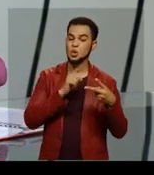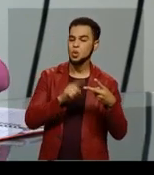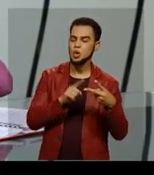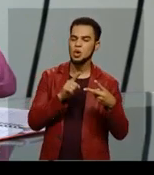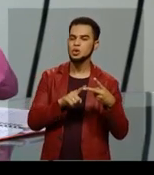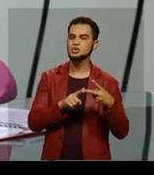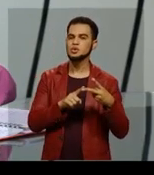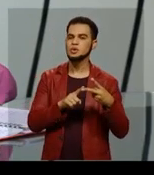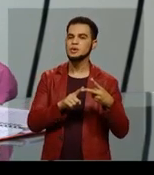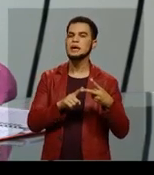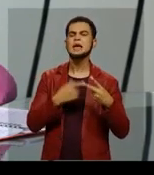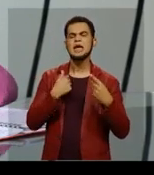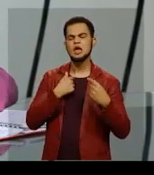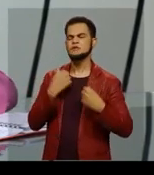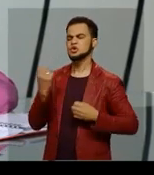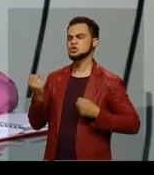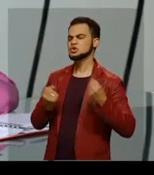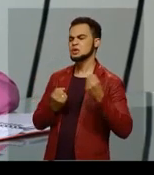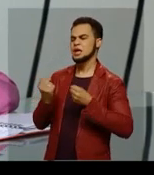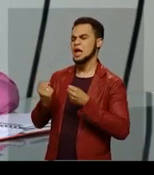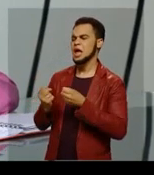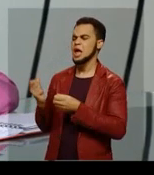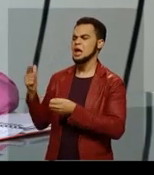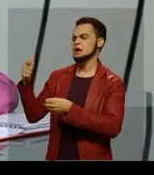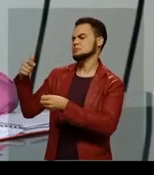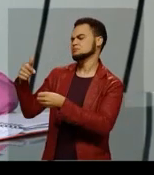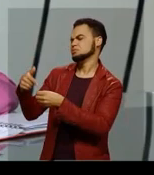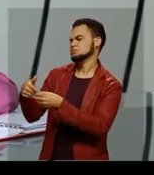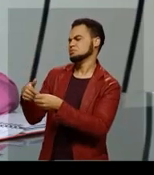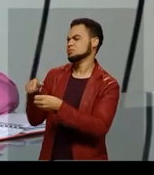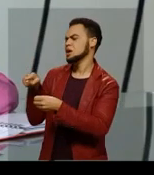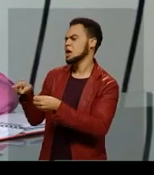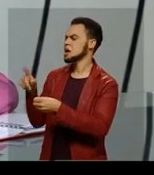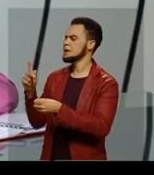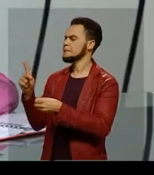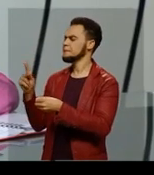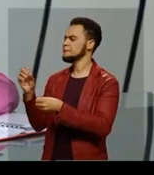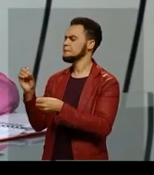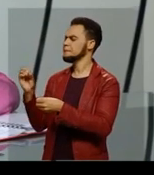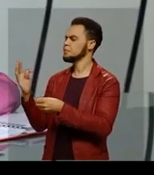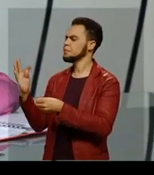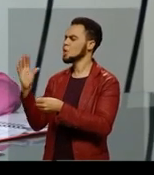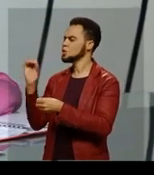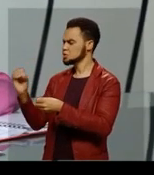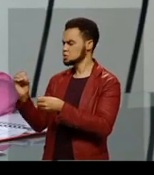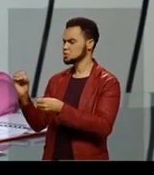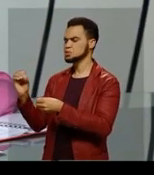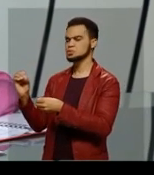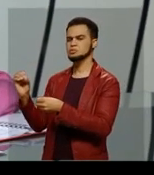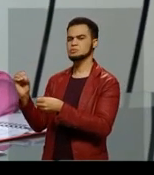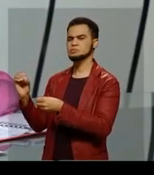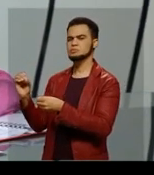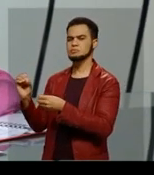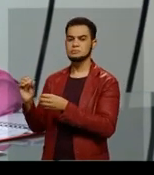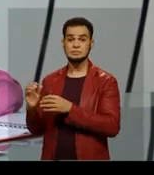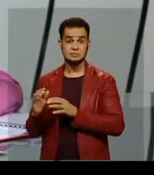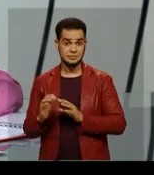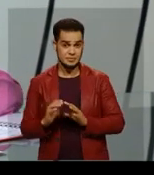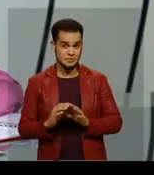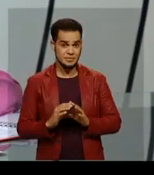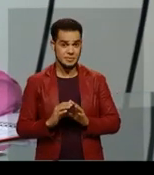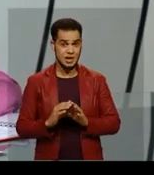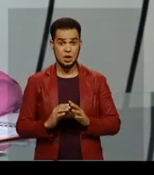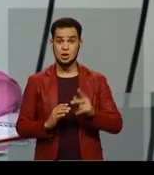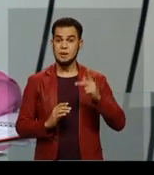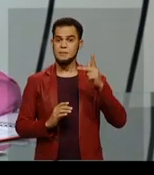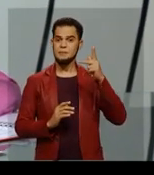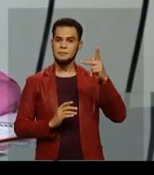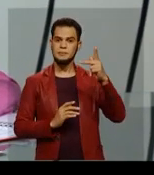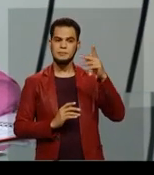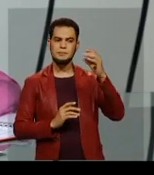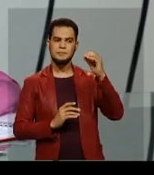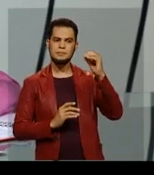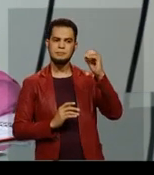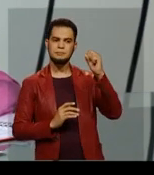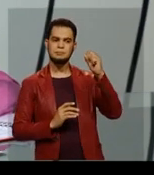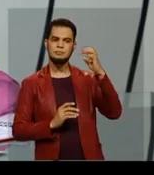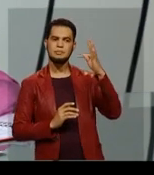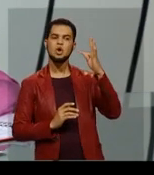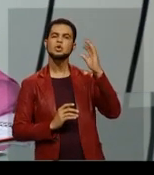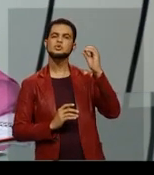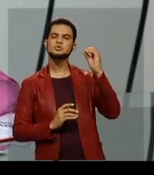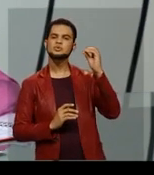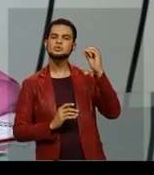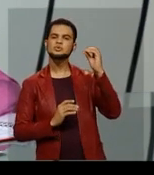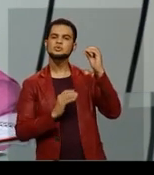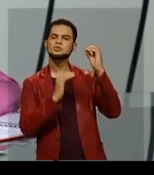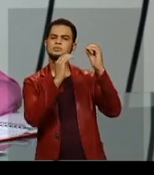Porque a palavra posto, ela tem vários significados. Posto de gasolina, eu fui abastecer.